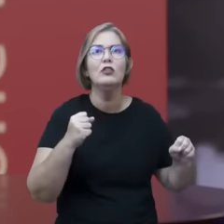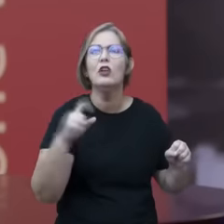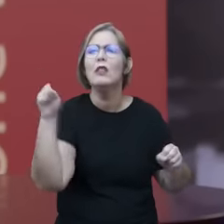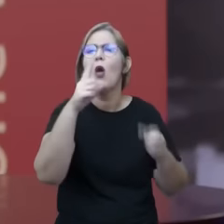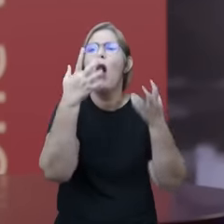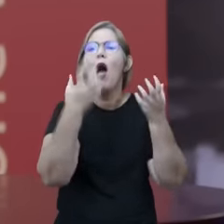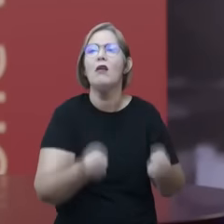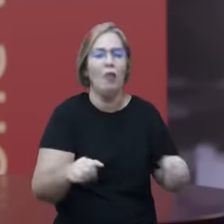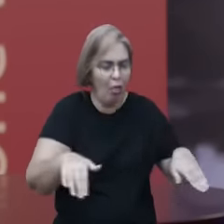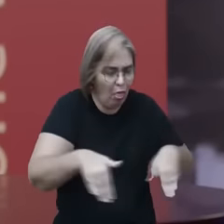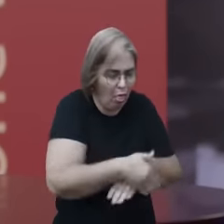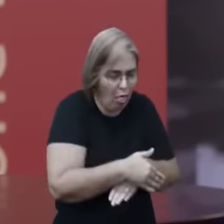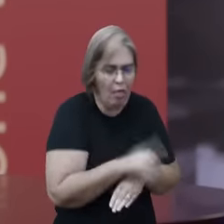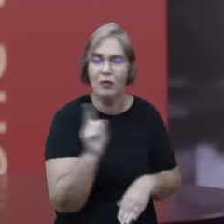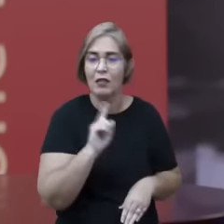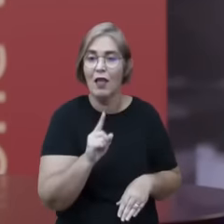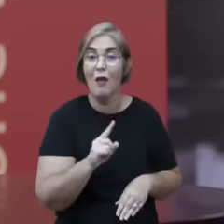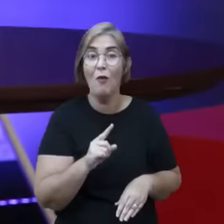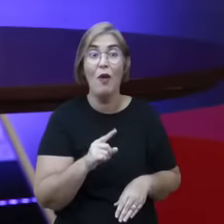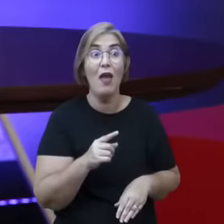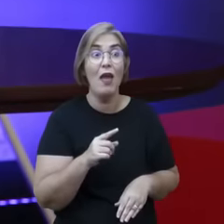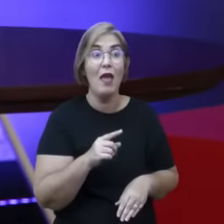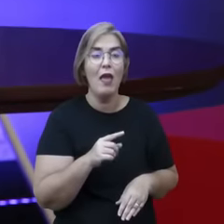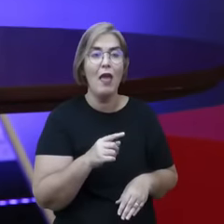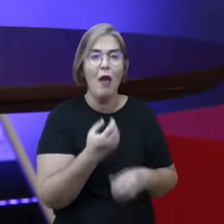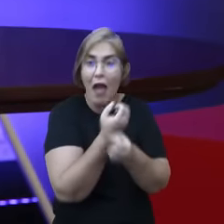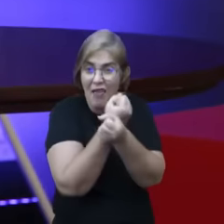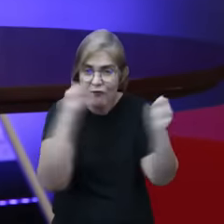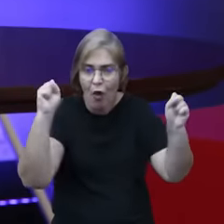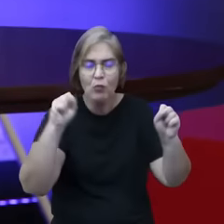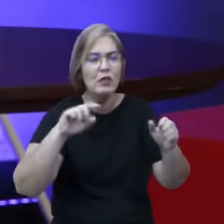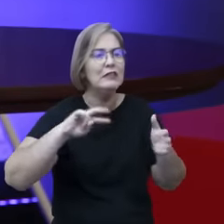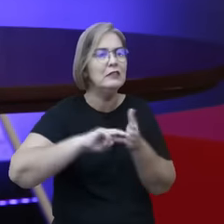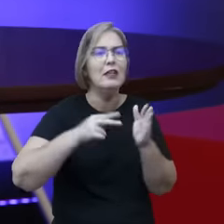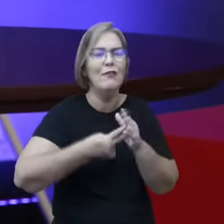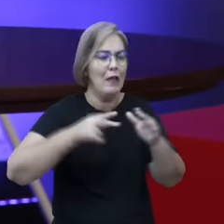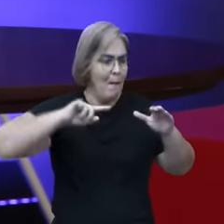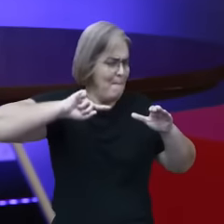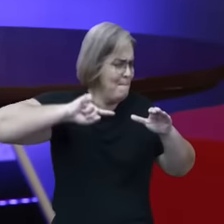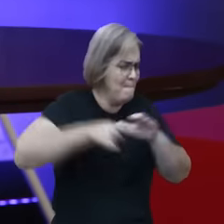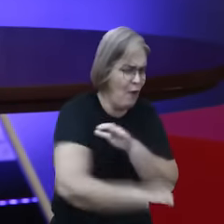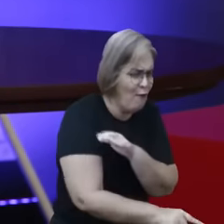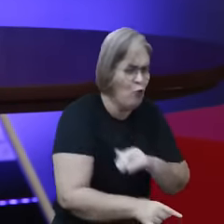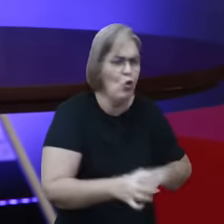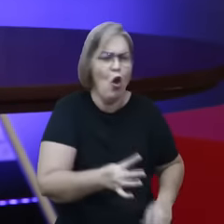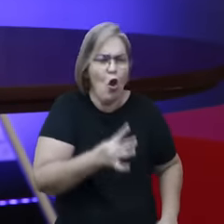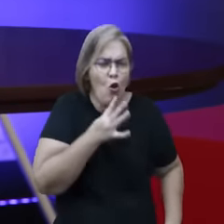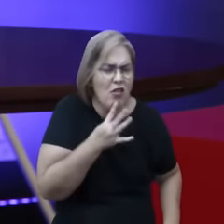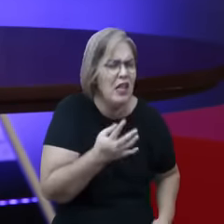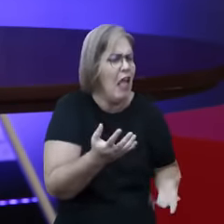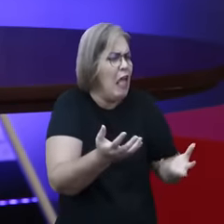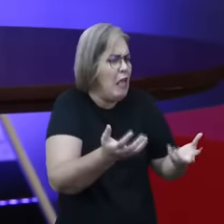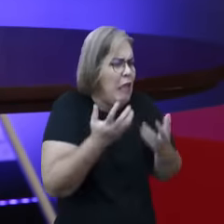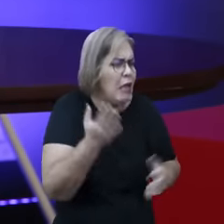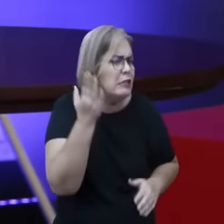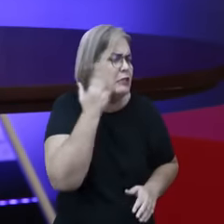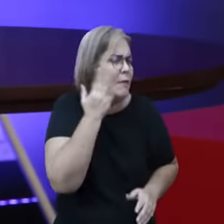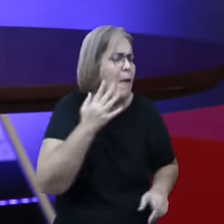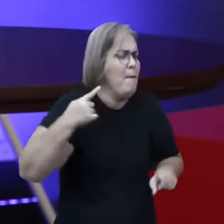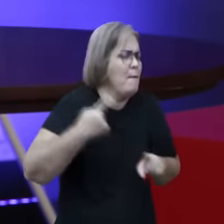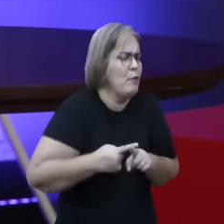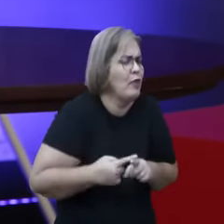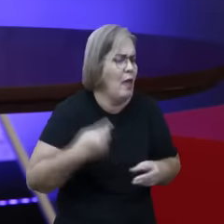mergulha e ele vai mergulha na existência e vai vai buscar, não é, a uma articulação de sentido mesmo no